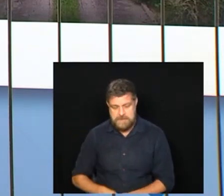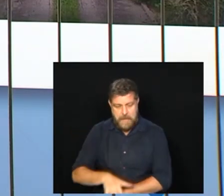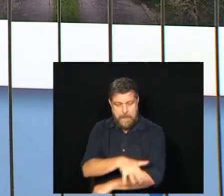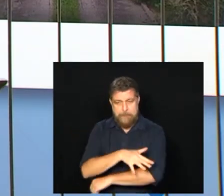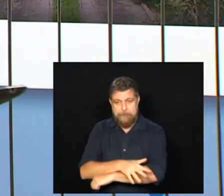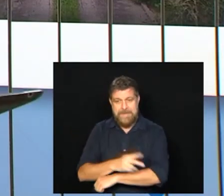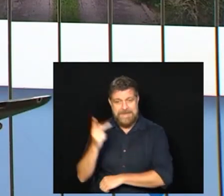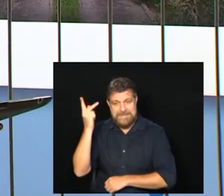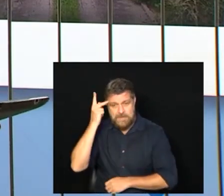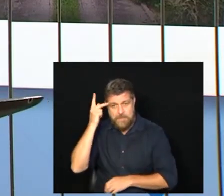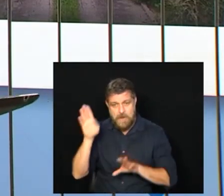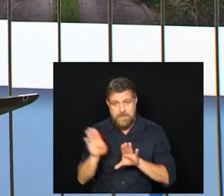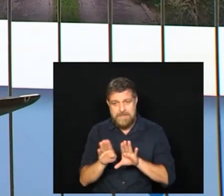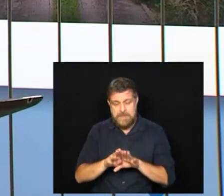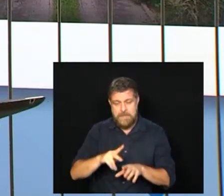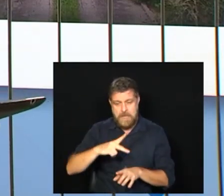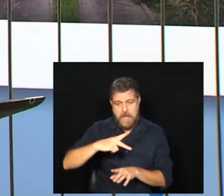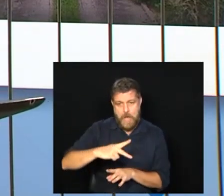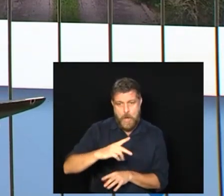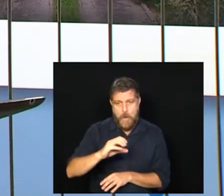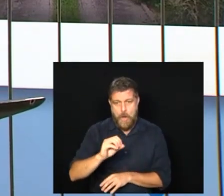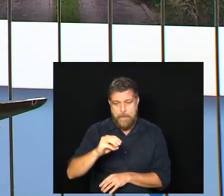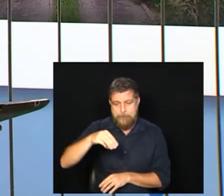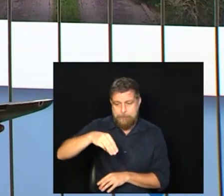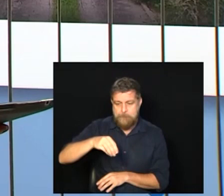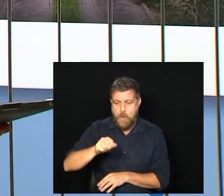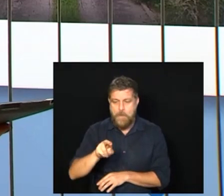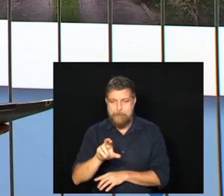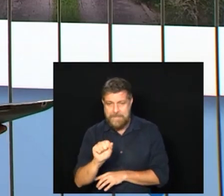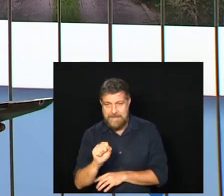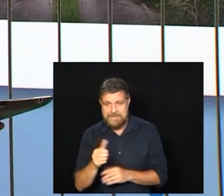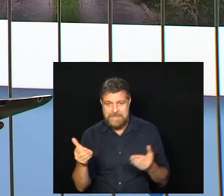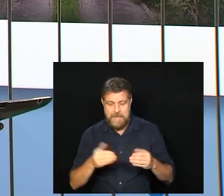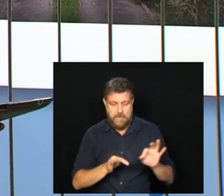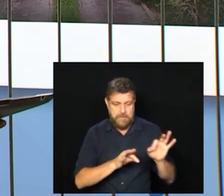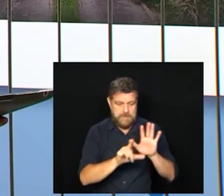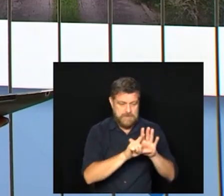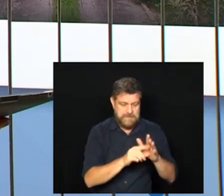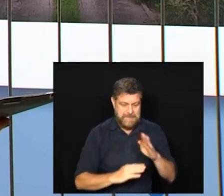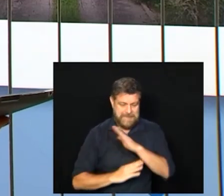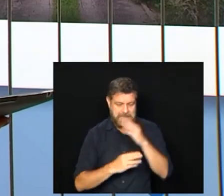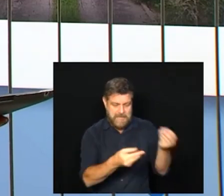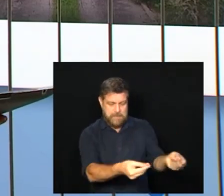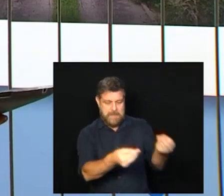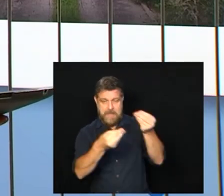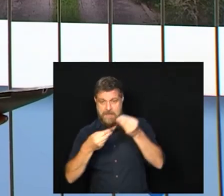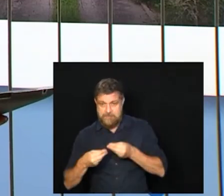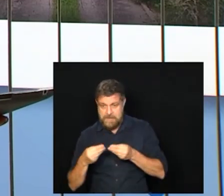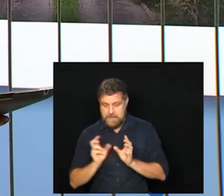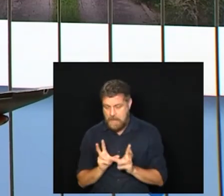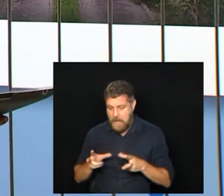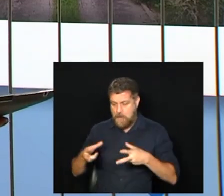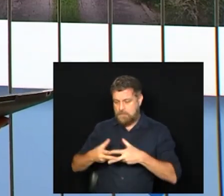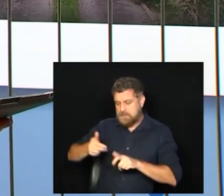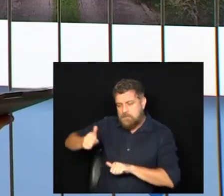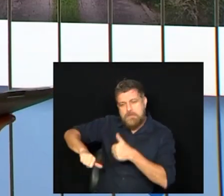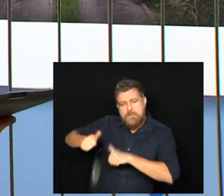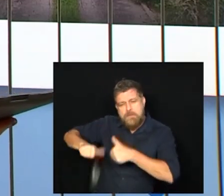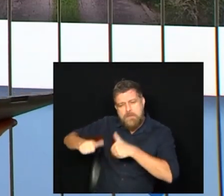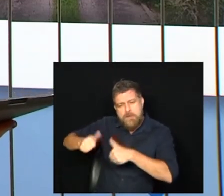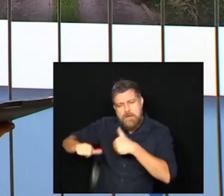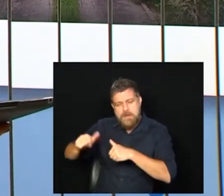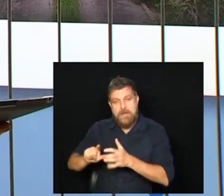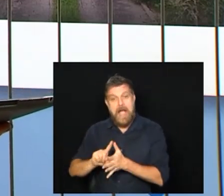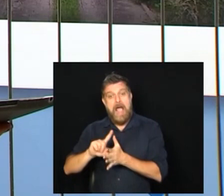Parque dos Pomares. Lembrando que agora o projeto vindo à Câmara Municipal vai passar pelas comissões da casa